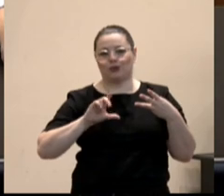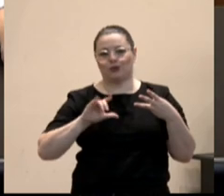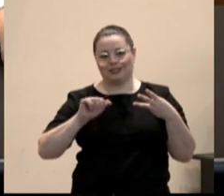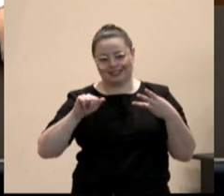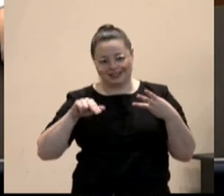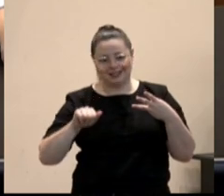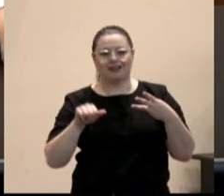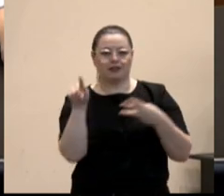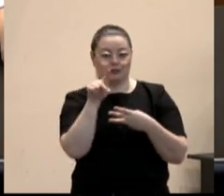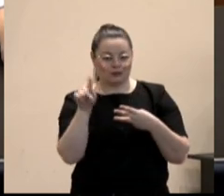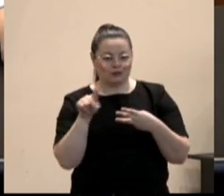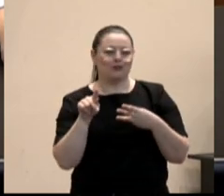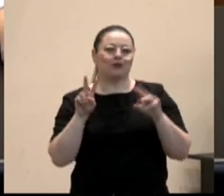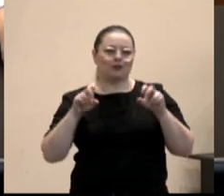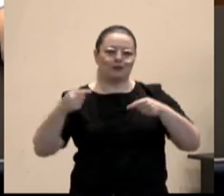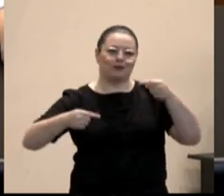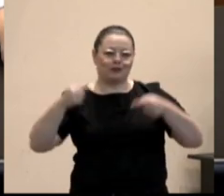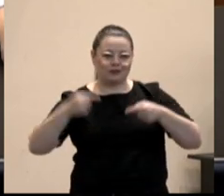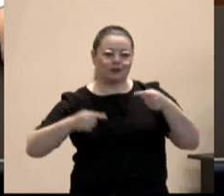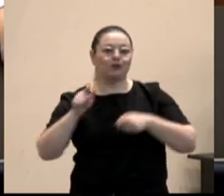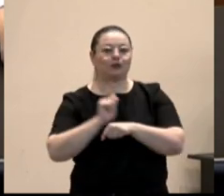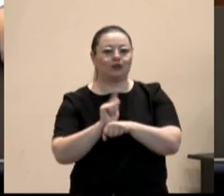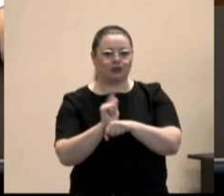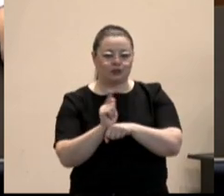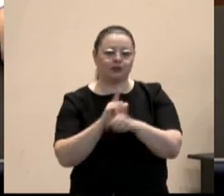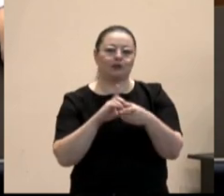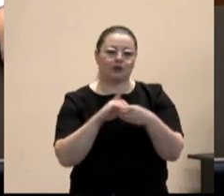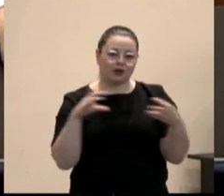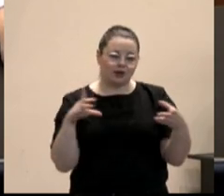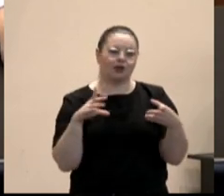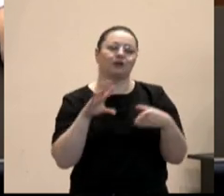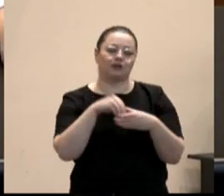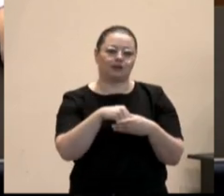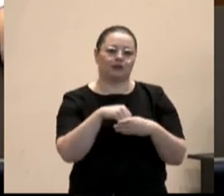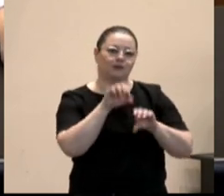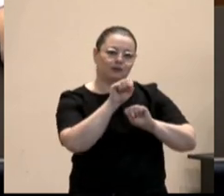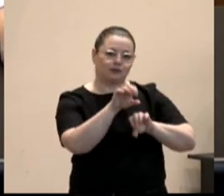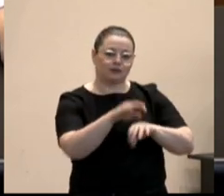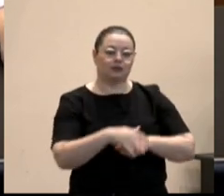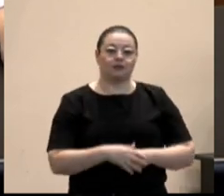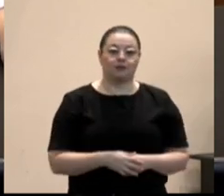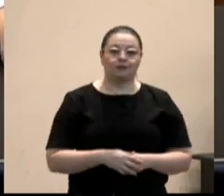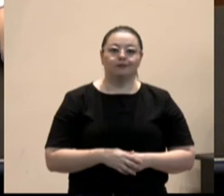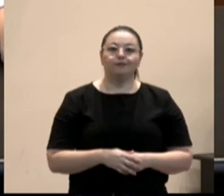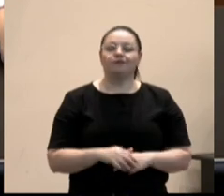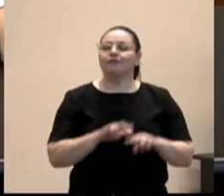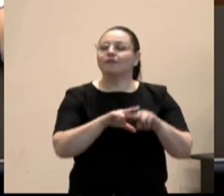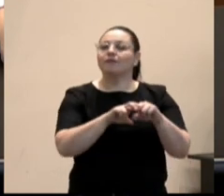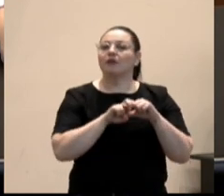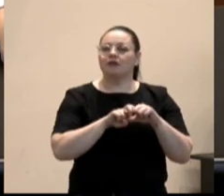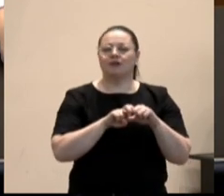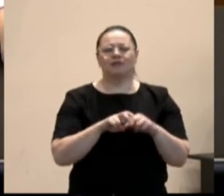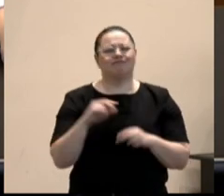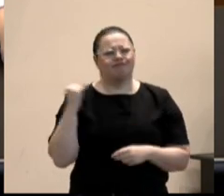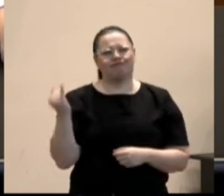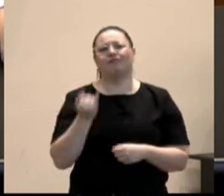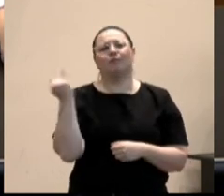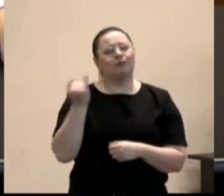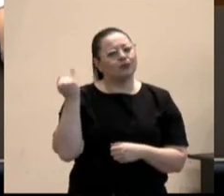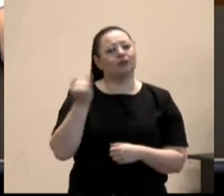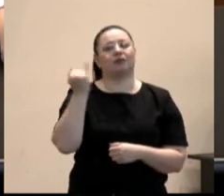a questão da gestão democrática, da qualidade da educação. Por isso, é extremamente importante para